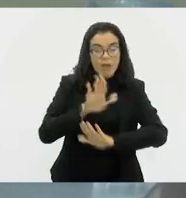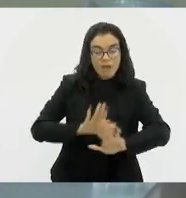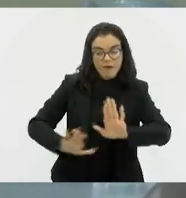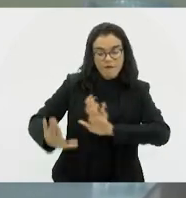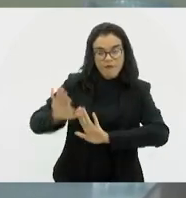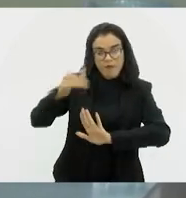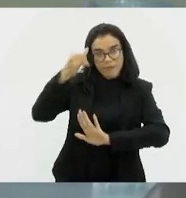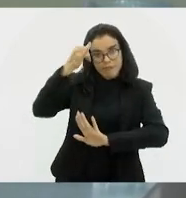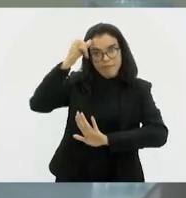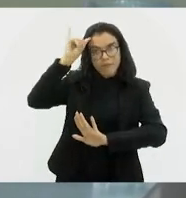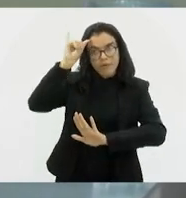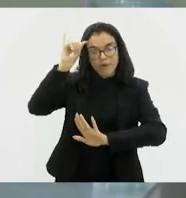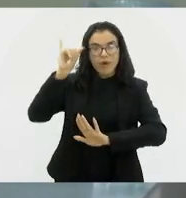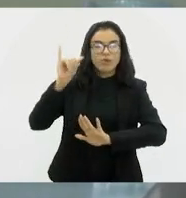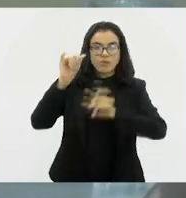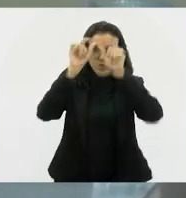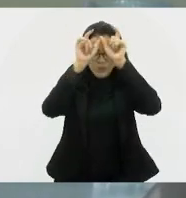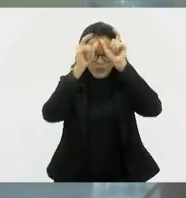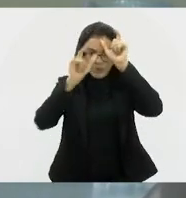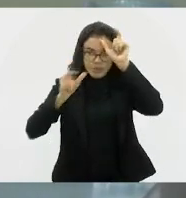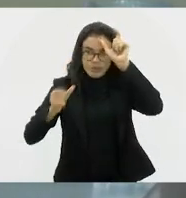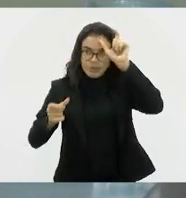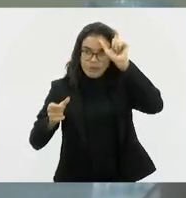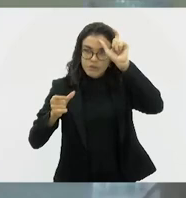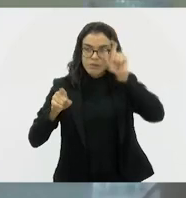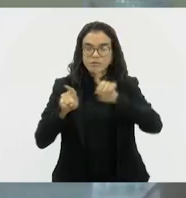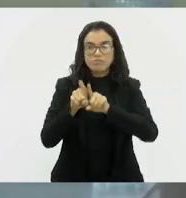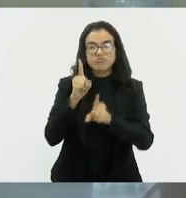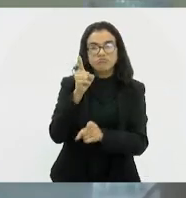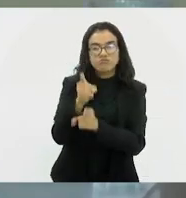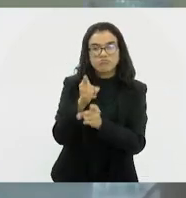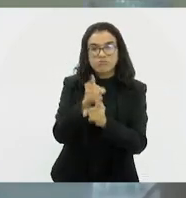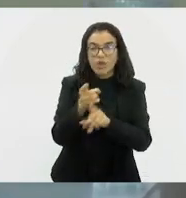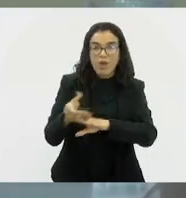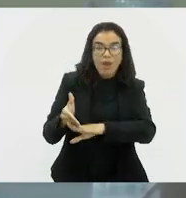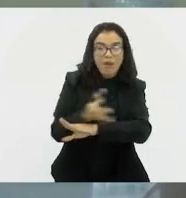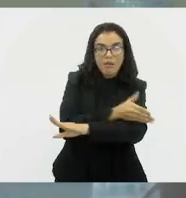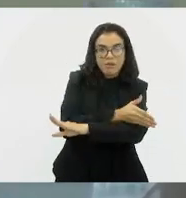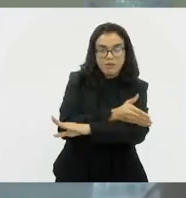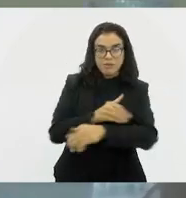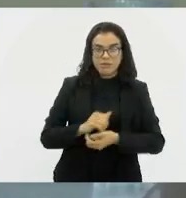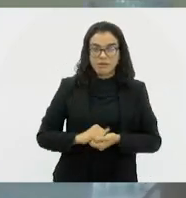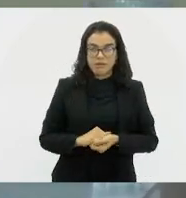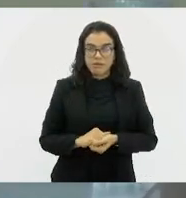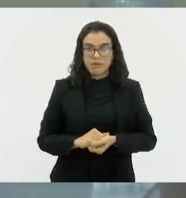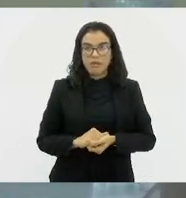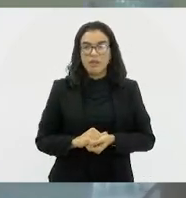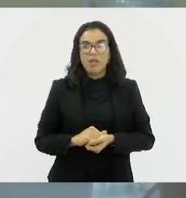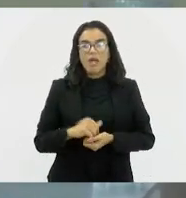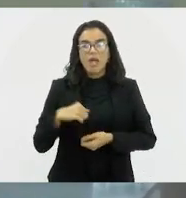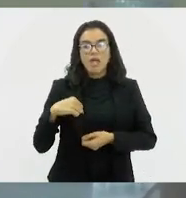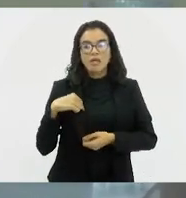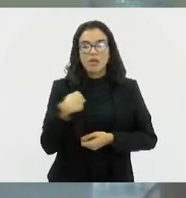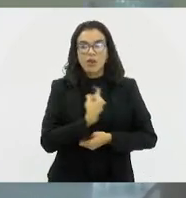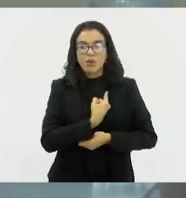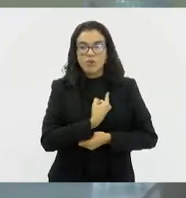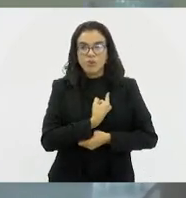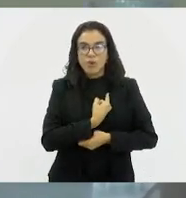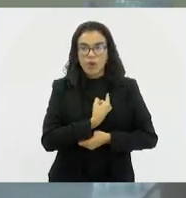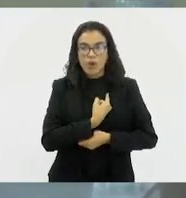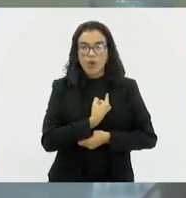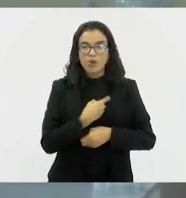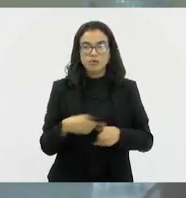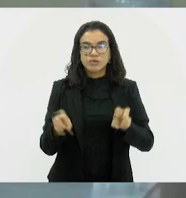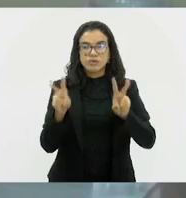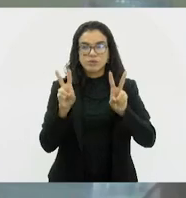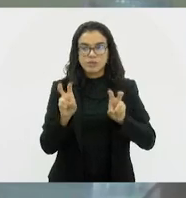de transtornos mentais, a descoberta precoce. Esse é o nosso grande tema, a